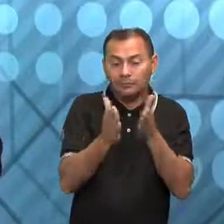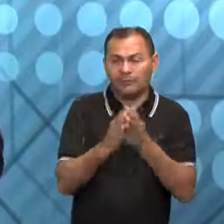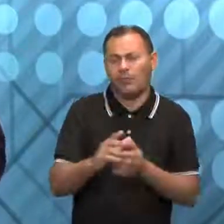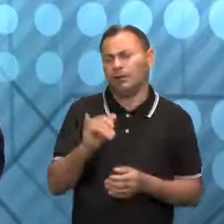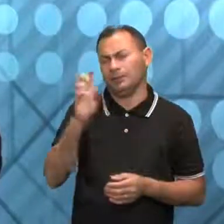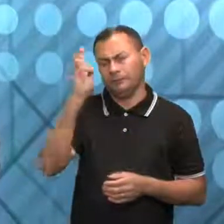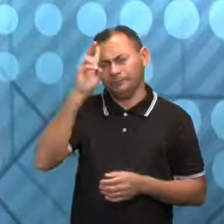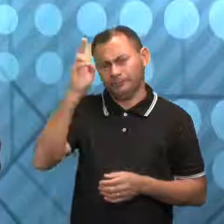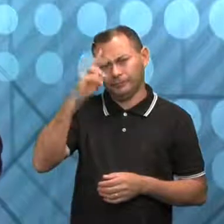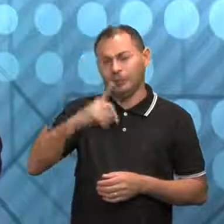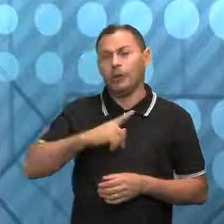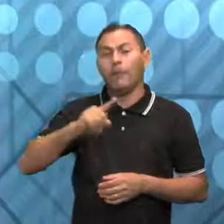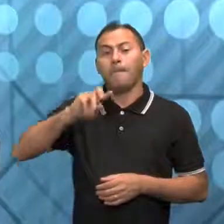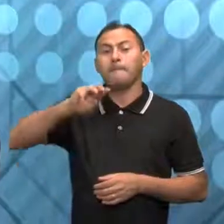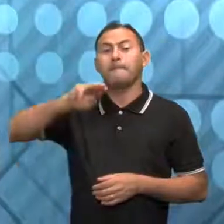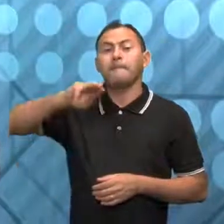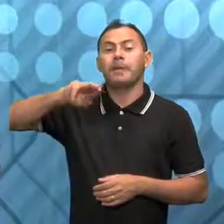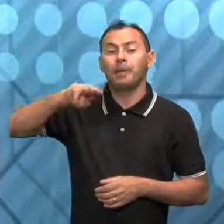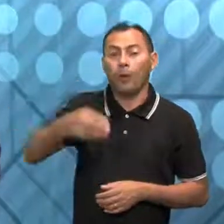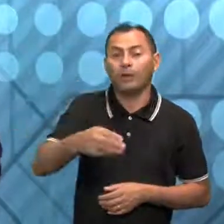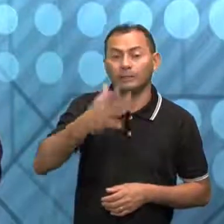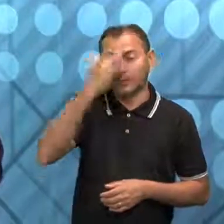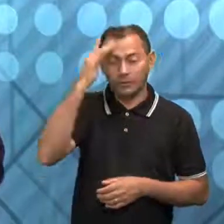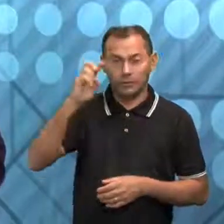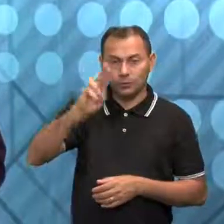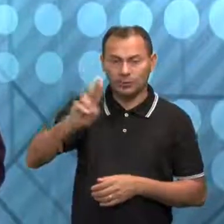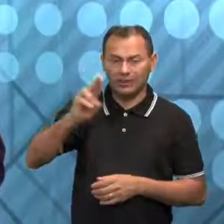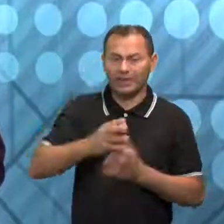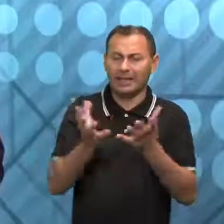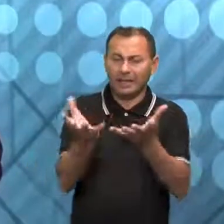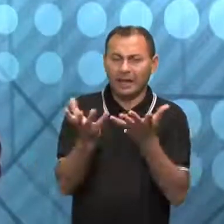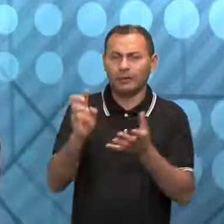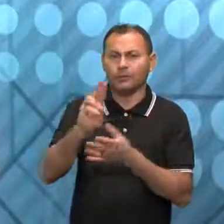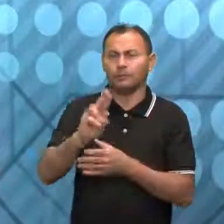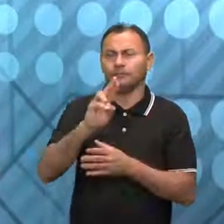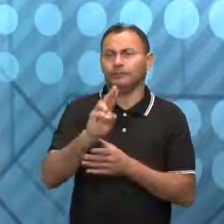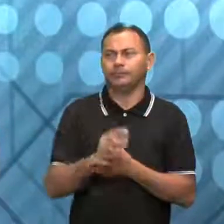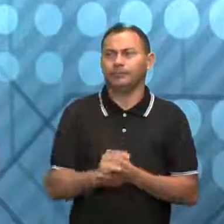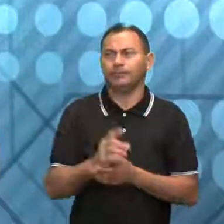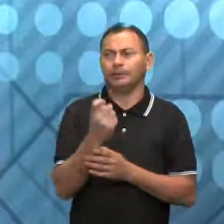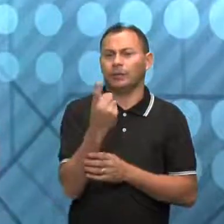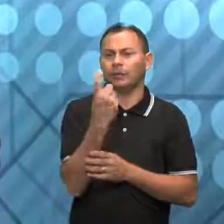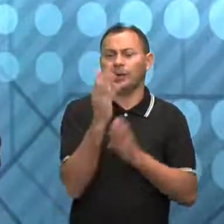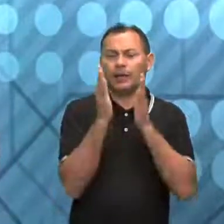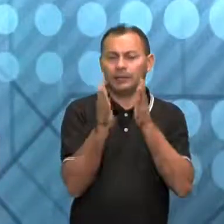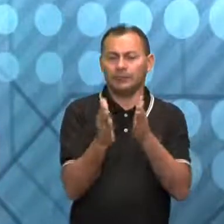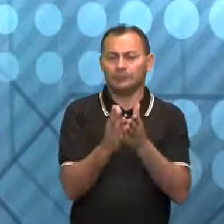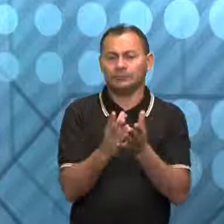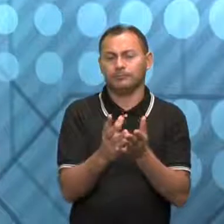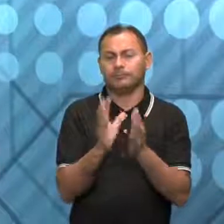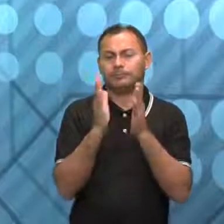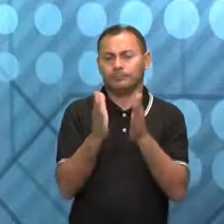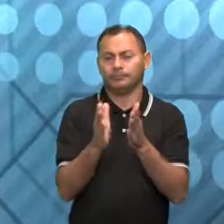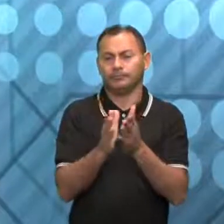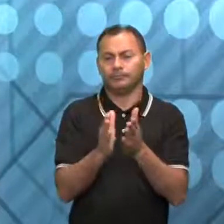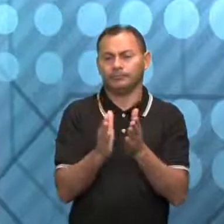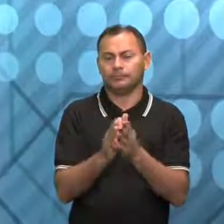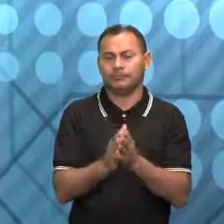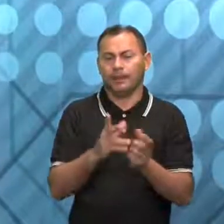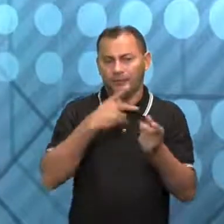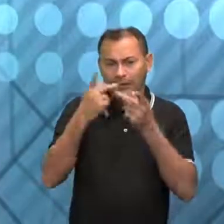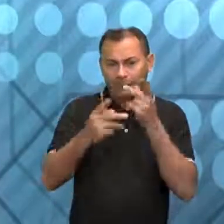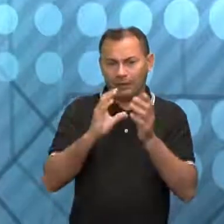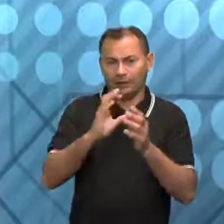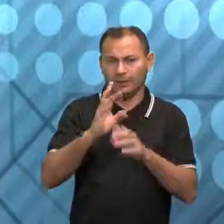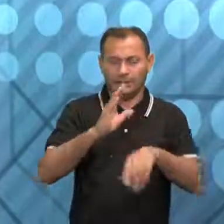que eu tenha milhões de usuários e esses milhões de usuários eles querem utilizar só um canal. Seja esse canal, estou falando